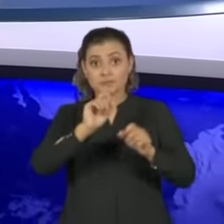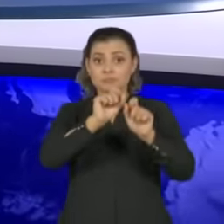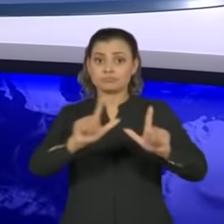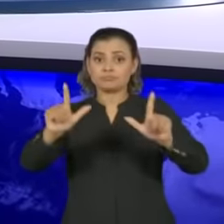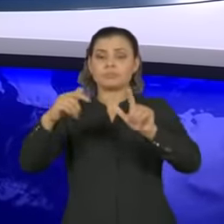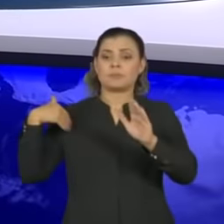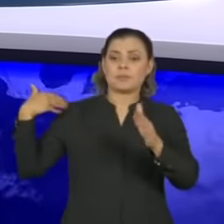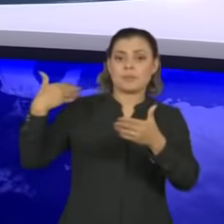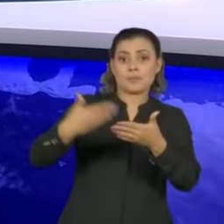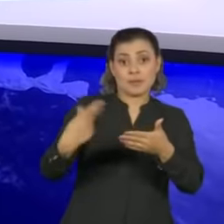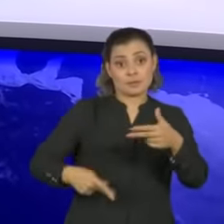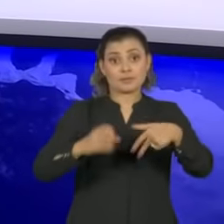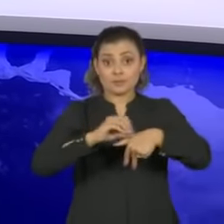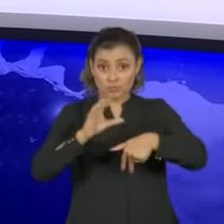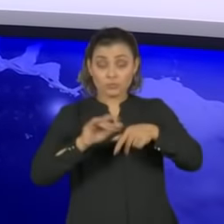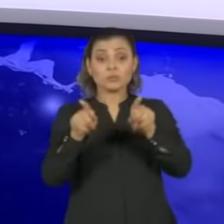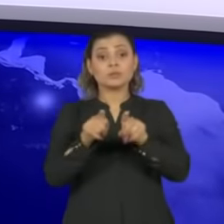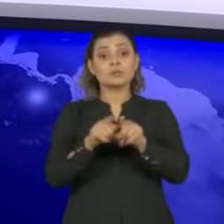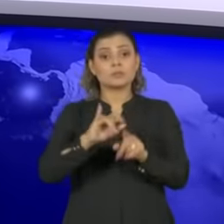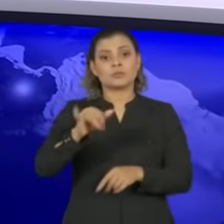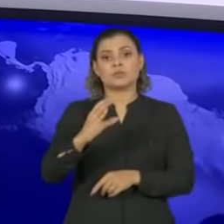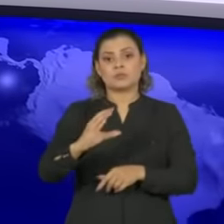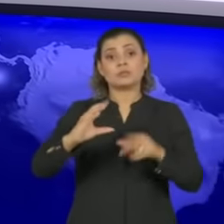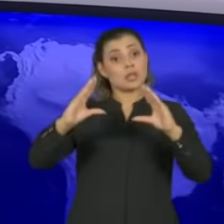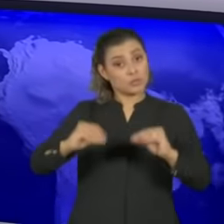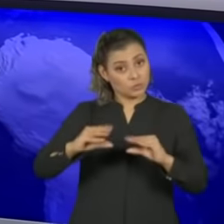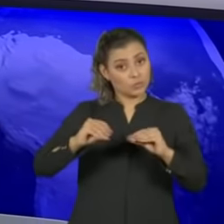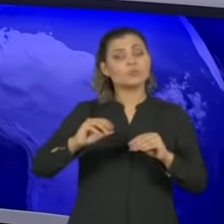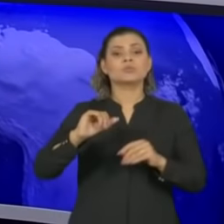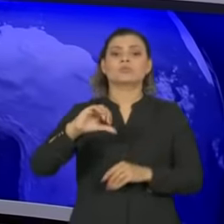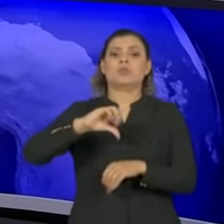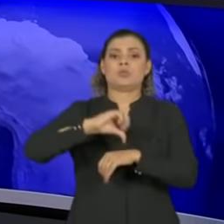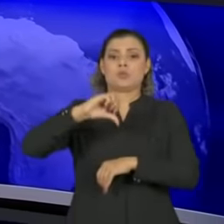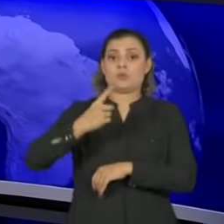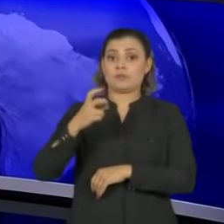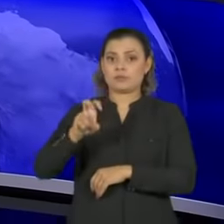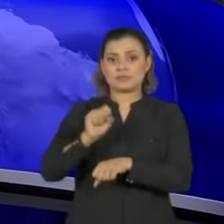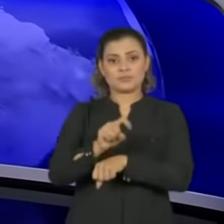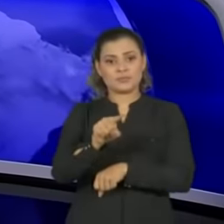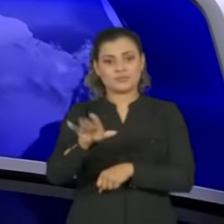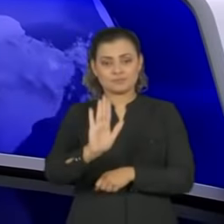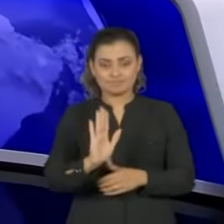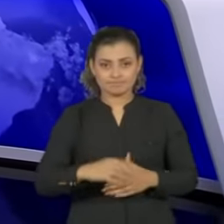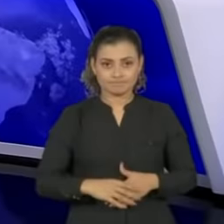nossa programação na TV Cultura e também no Jornal da Cultura logo mais às 9h15 da noite. Até lá.